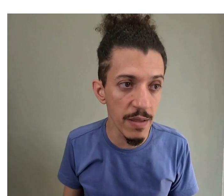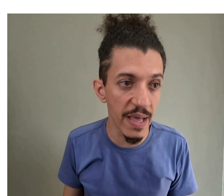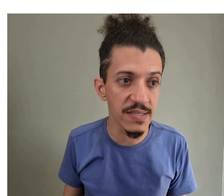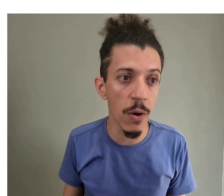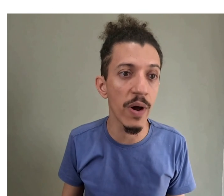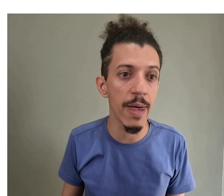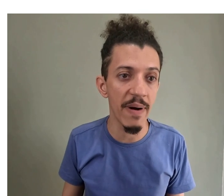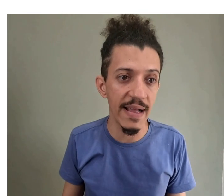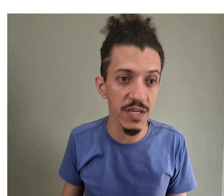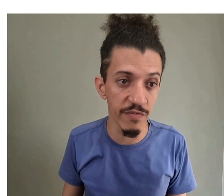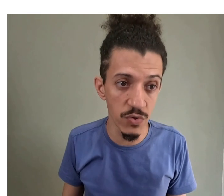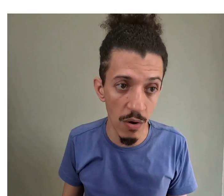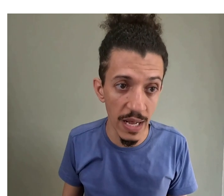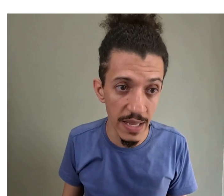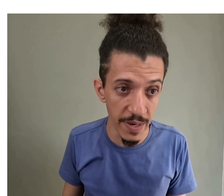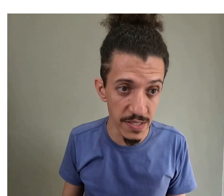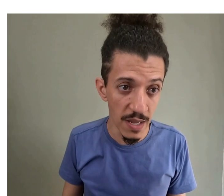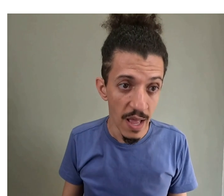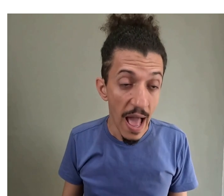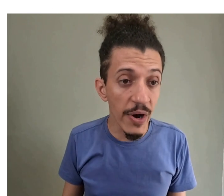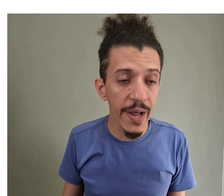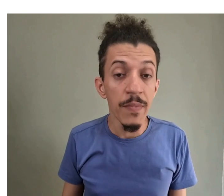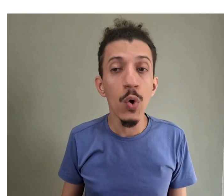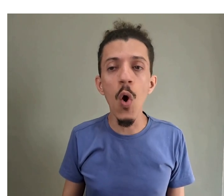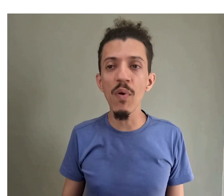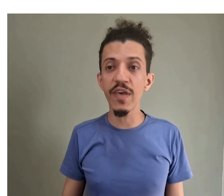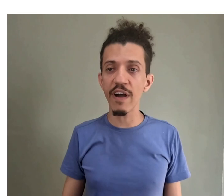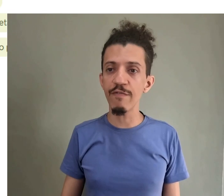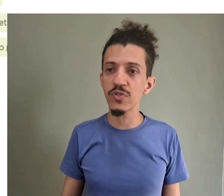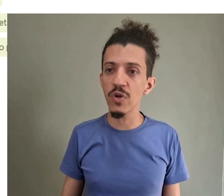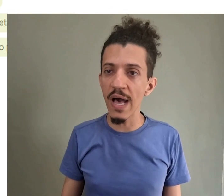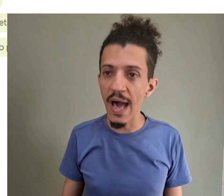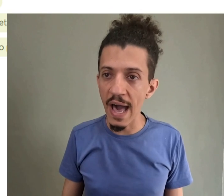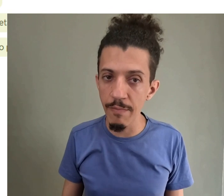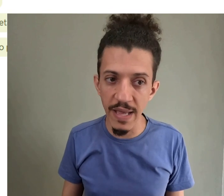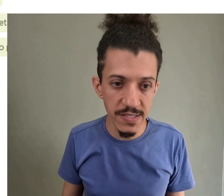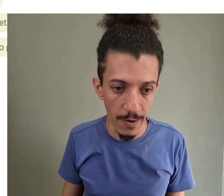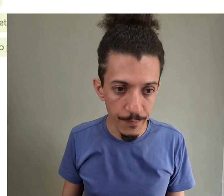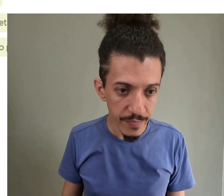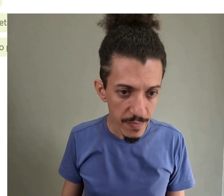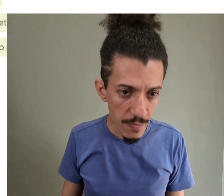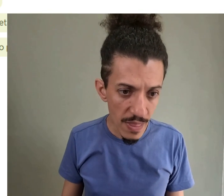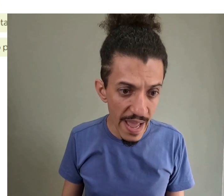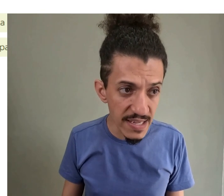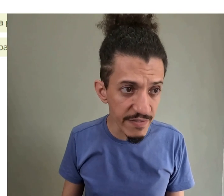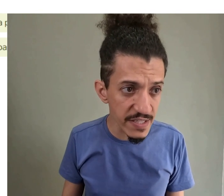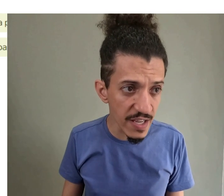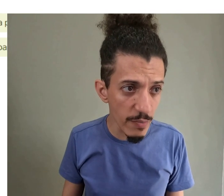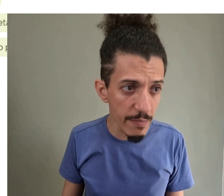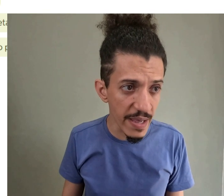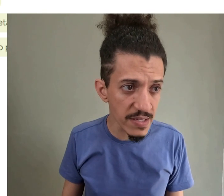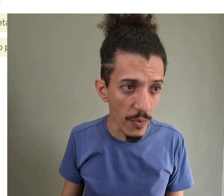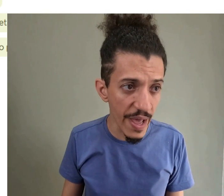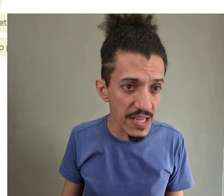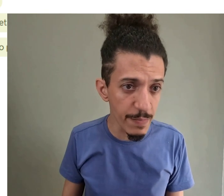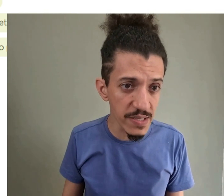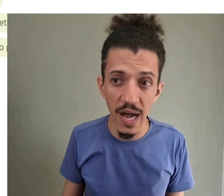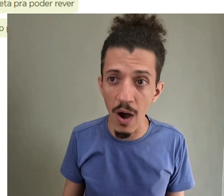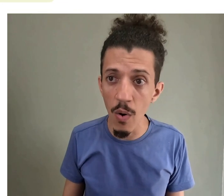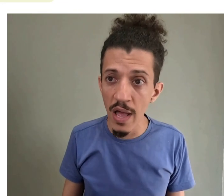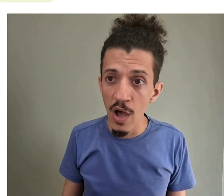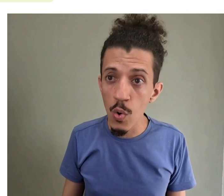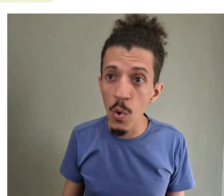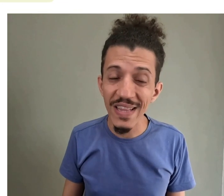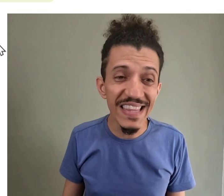nossa imersão gramática visual da Libras. Agora, como que vai funcionar a imersão? Essa vai ser uma imersão